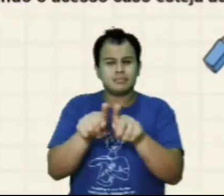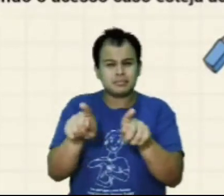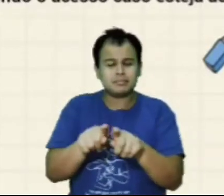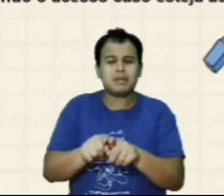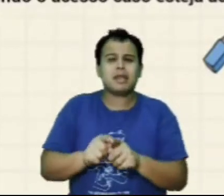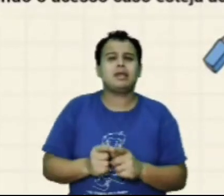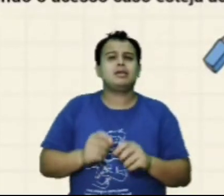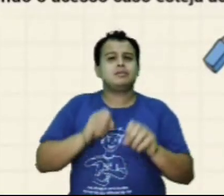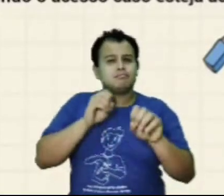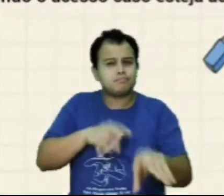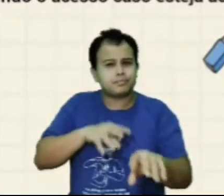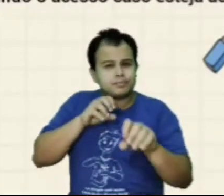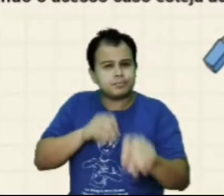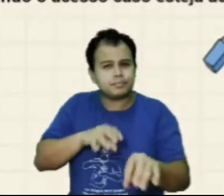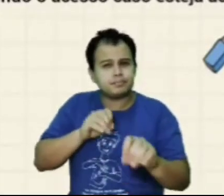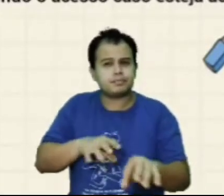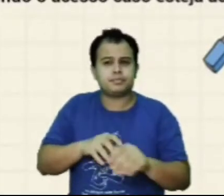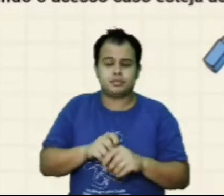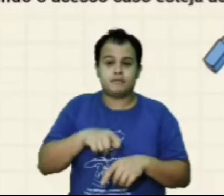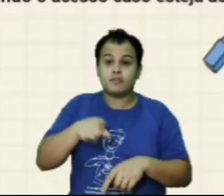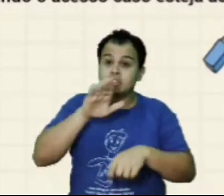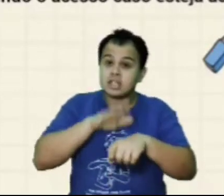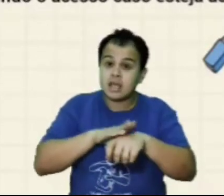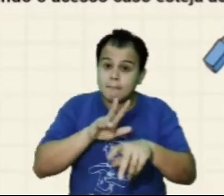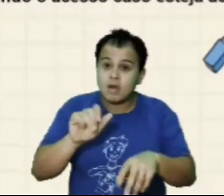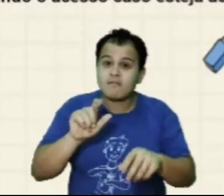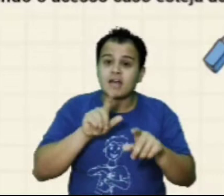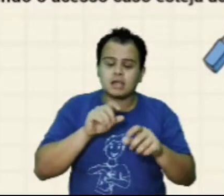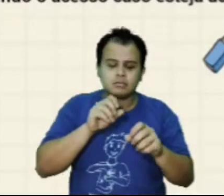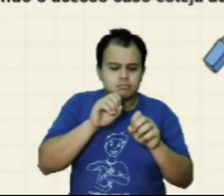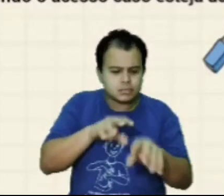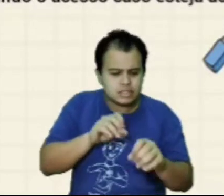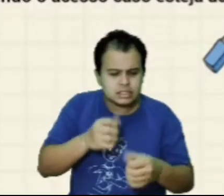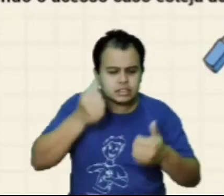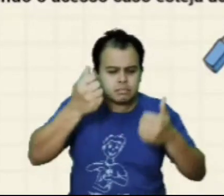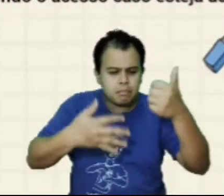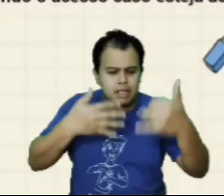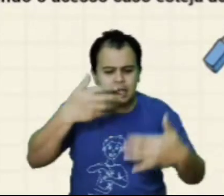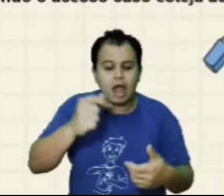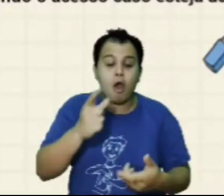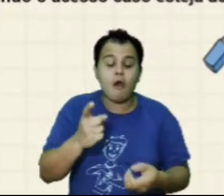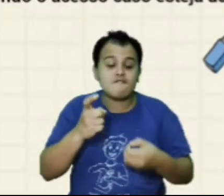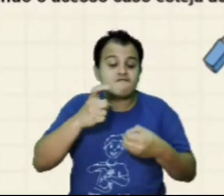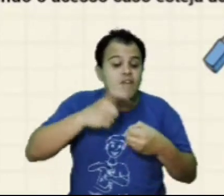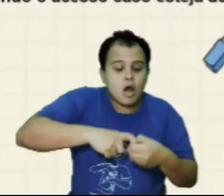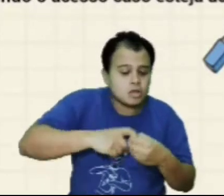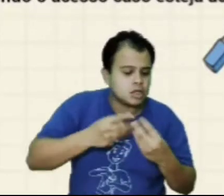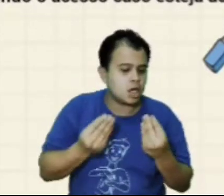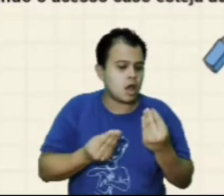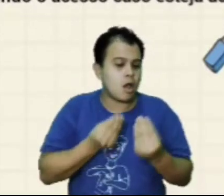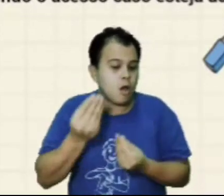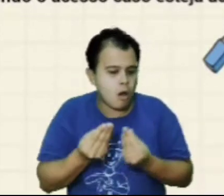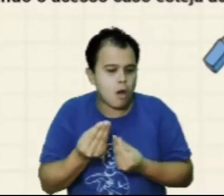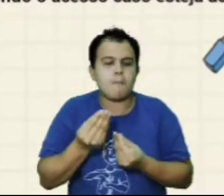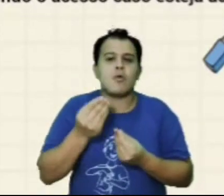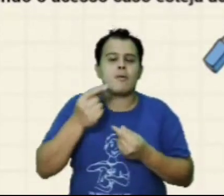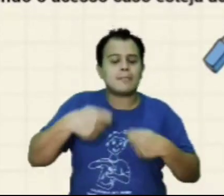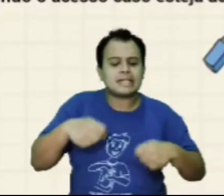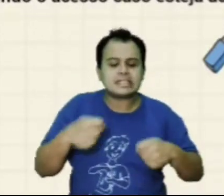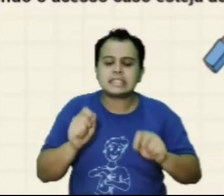com eles nessa questão do retorno à escola e a gente vai complementar esse trabalho que vocês